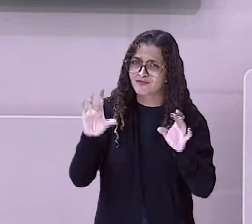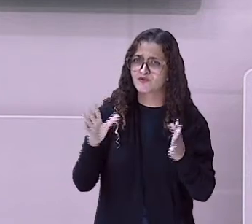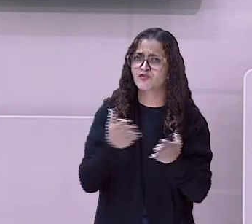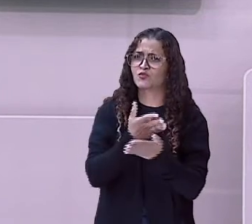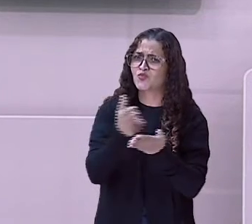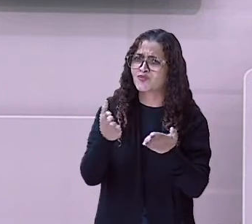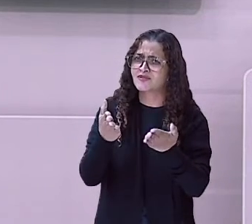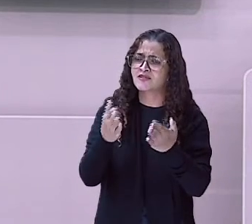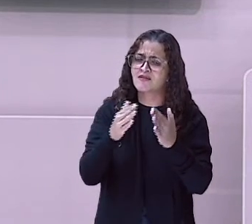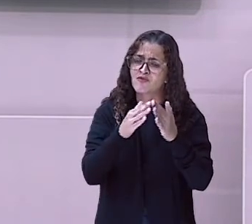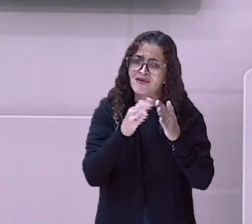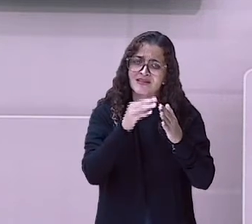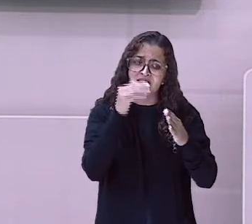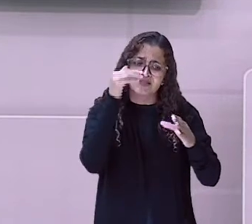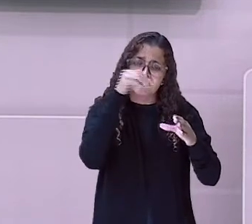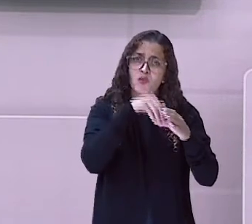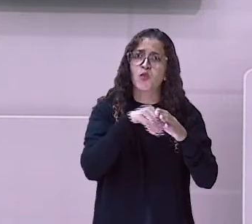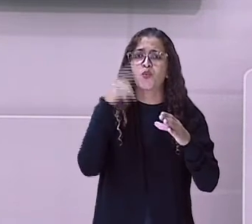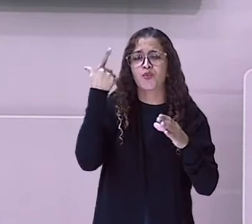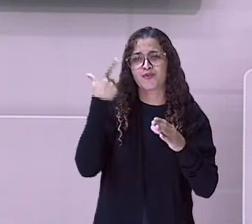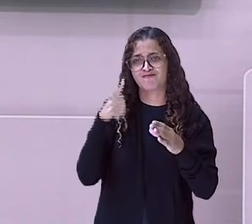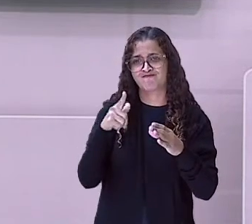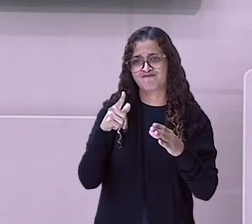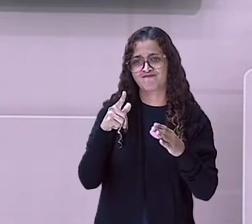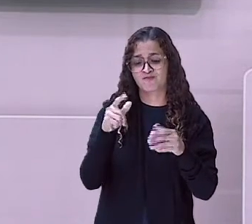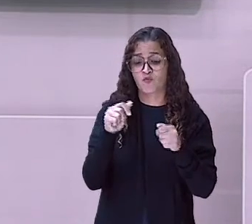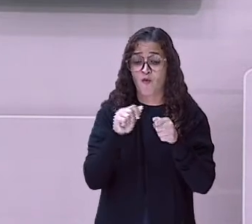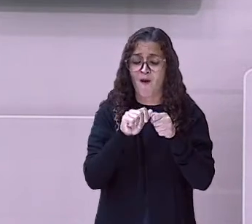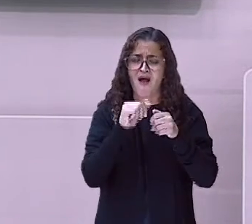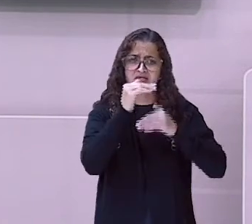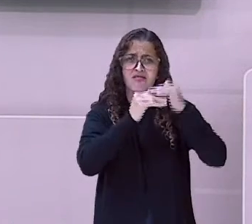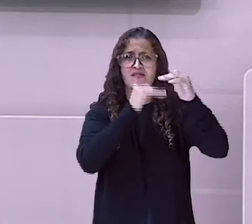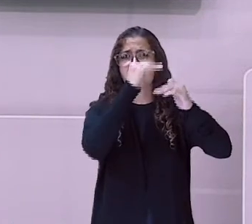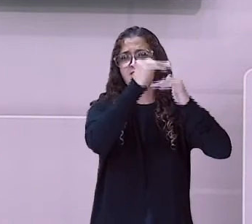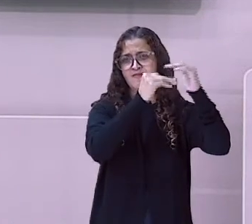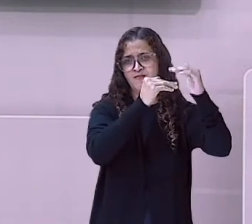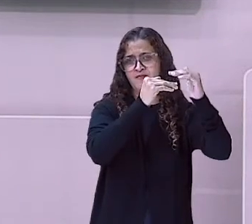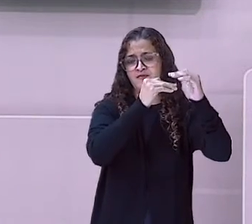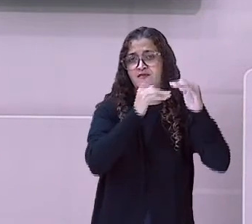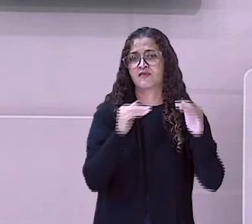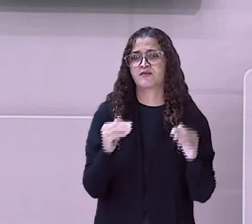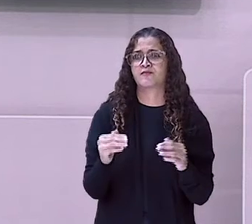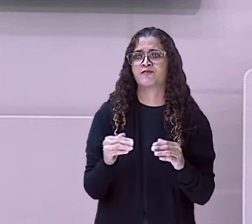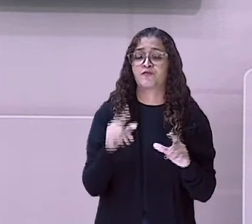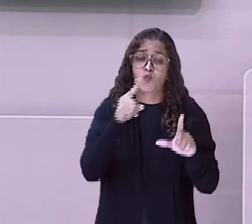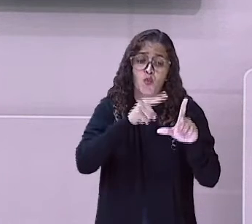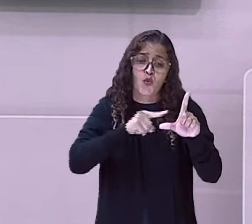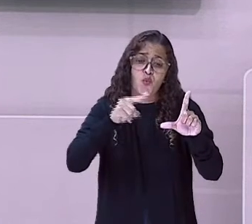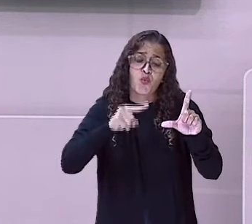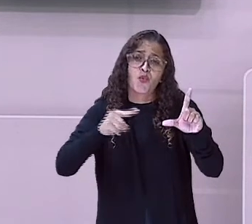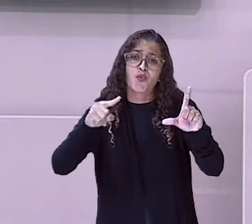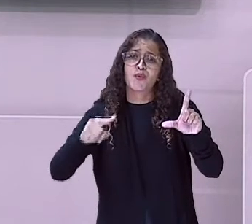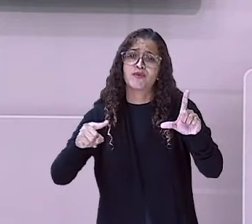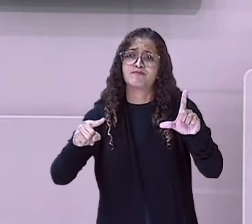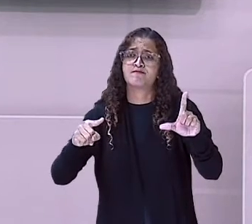casa, tá? Então, como nós construímos um gráfico, que é o final da nossa